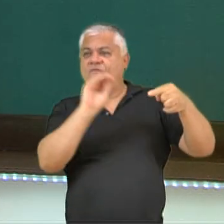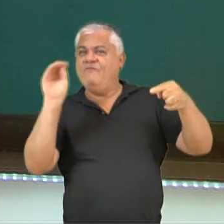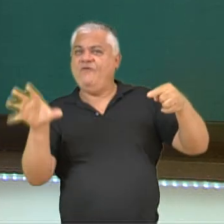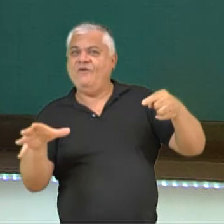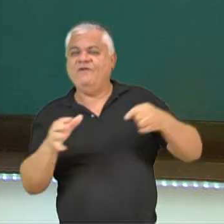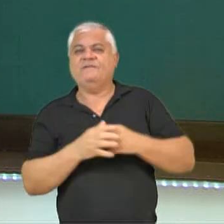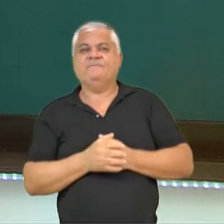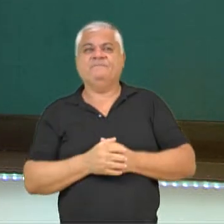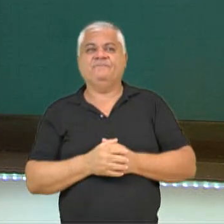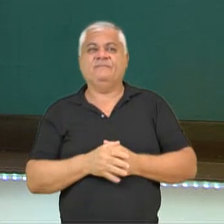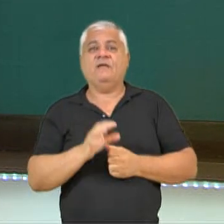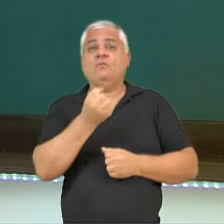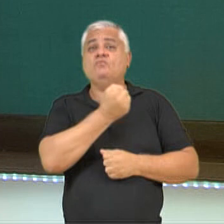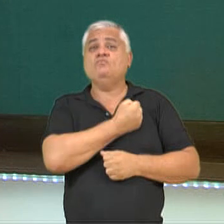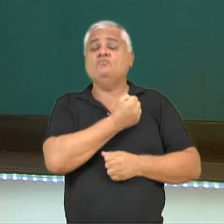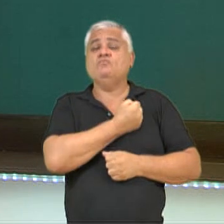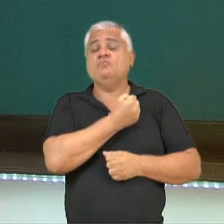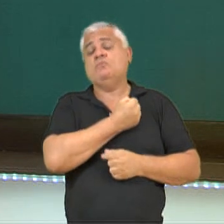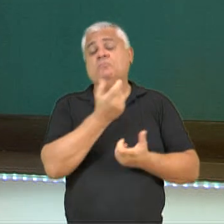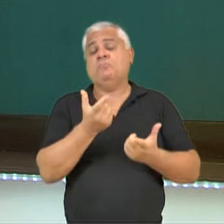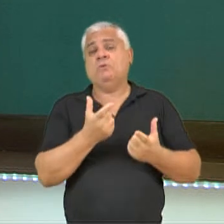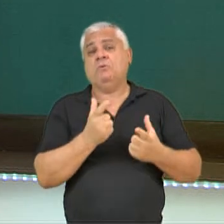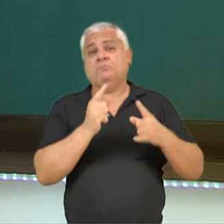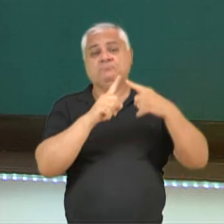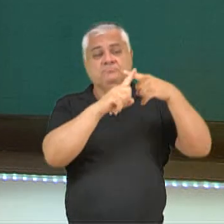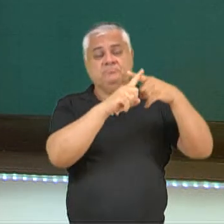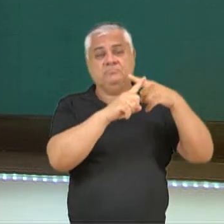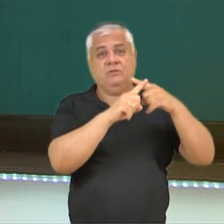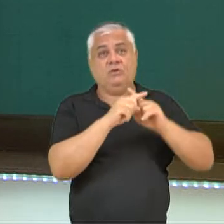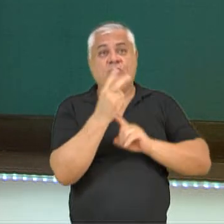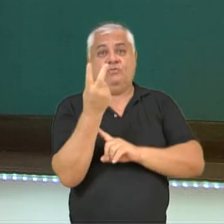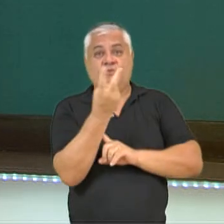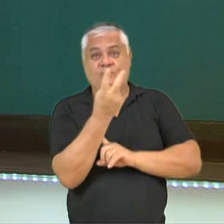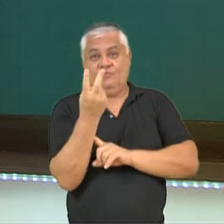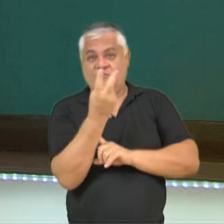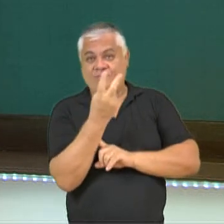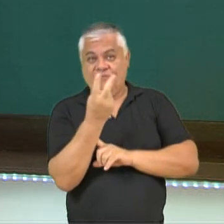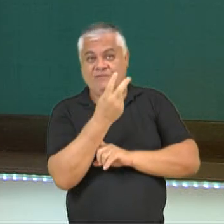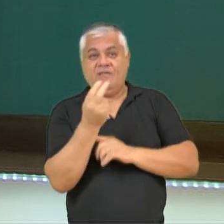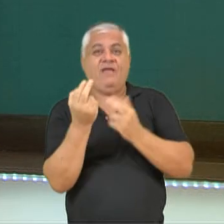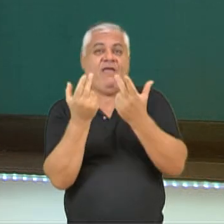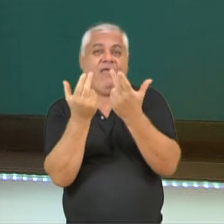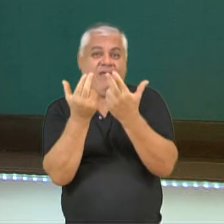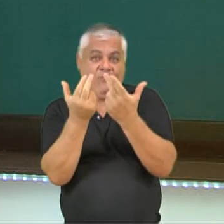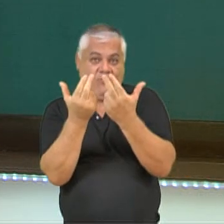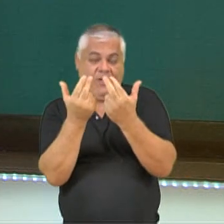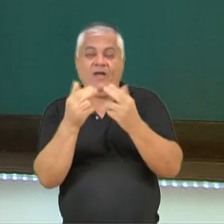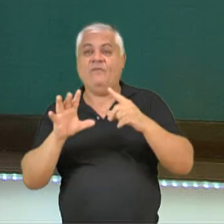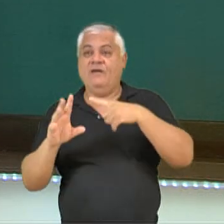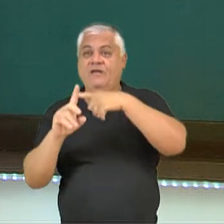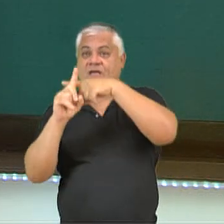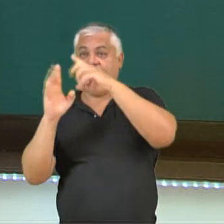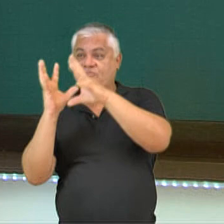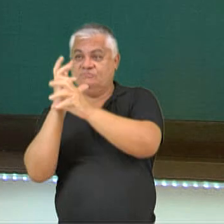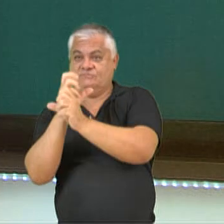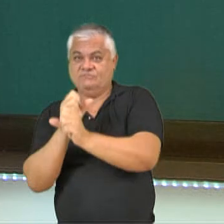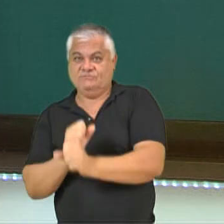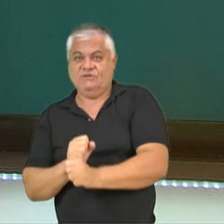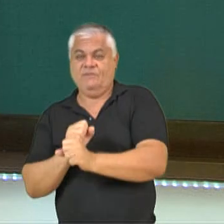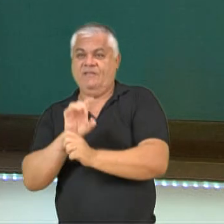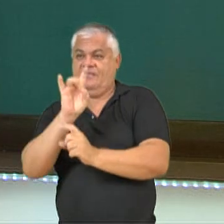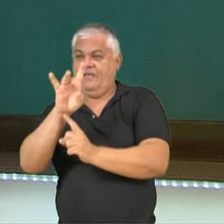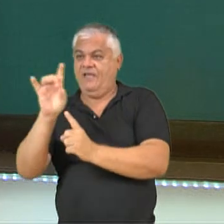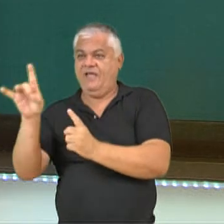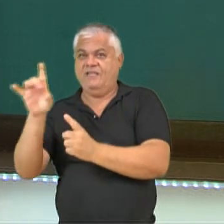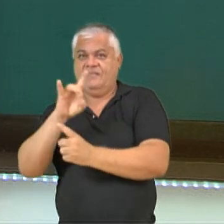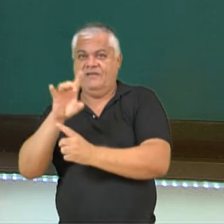número multiplicado pela soma de duas parcelas é idêntico à soma dos produtos de cada uma